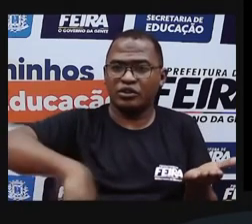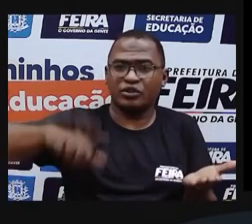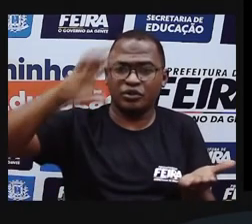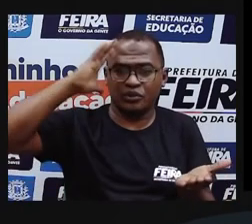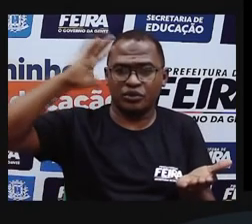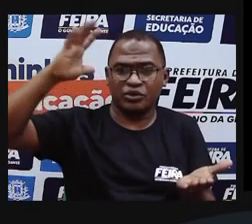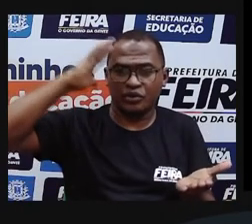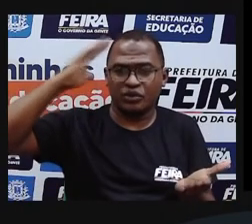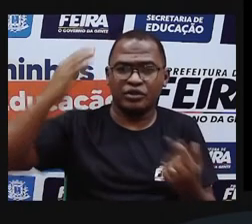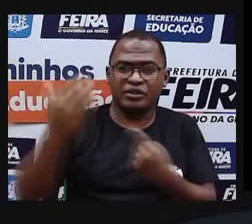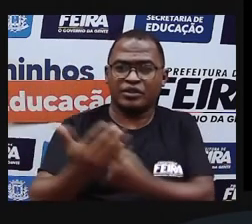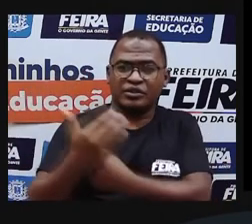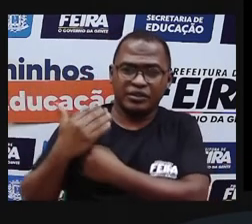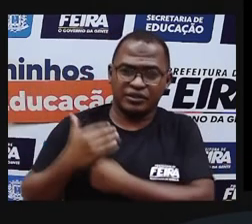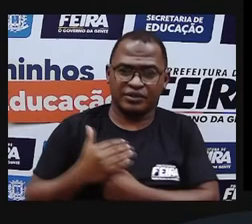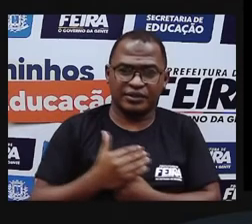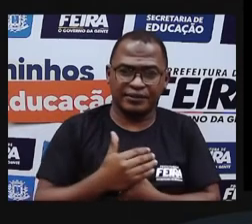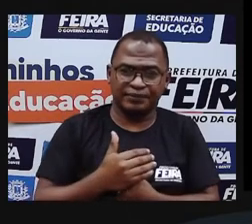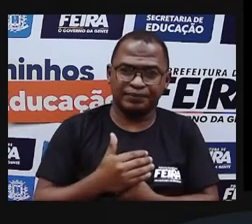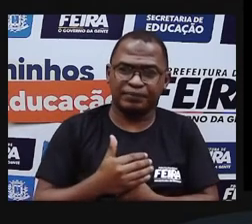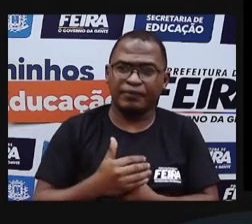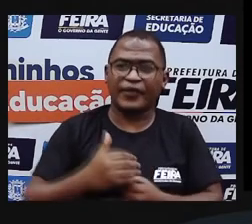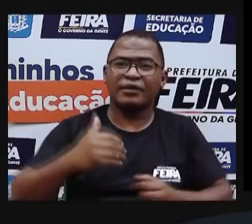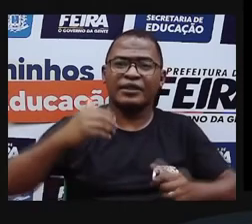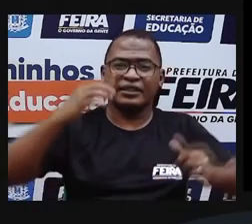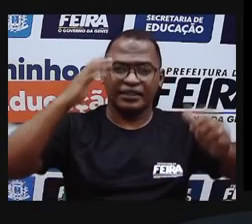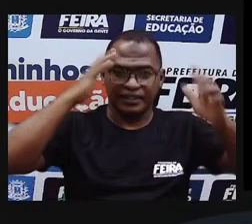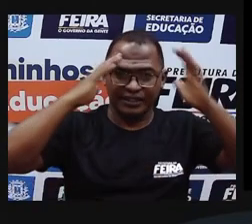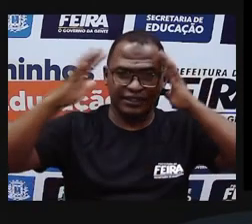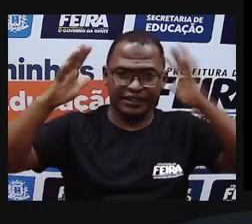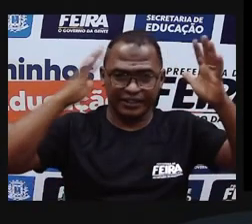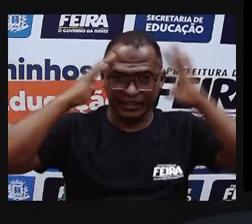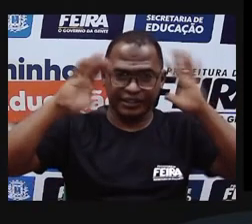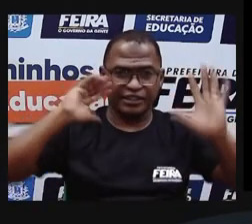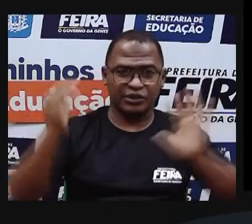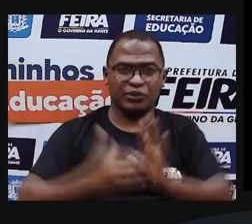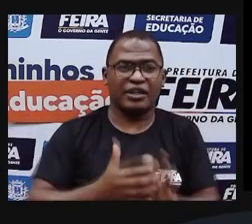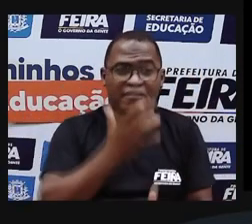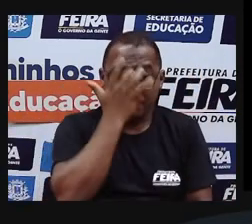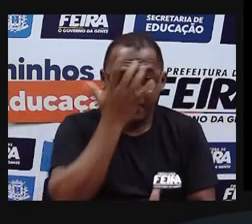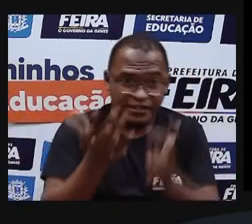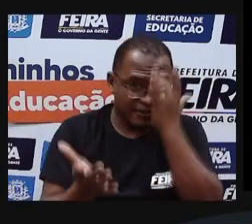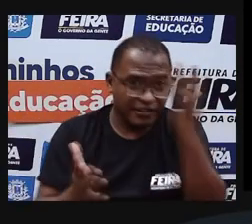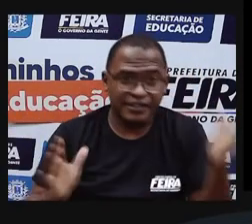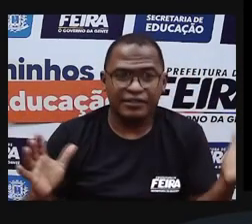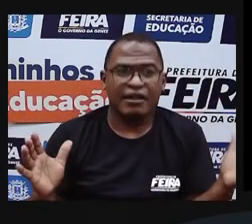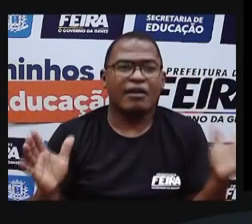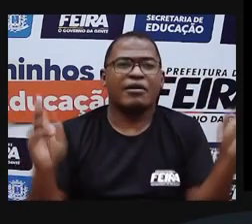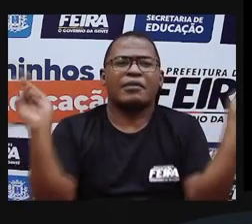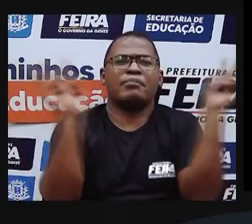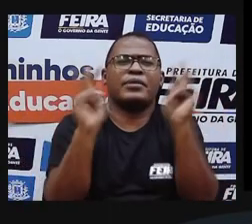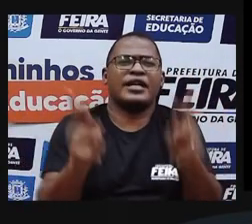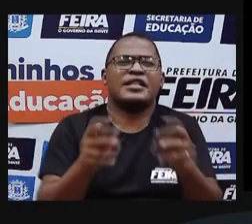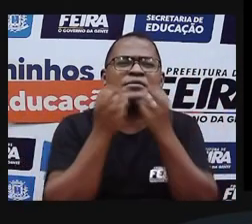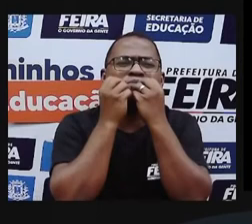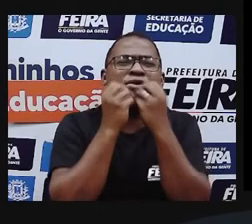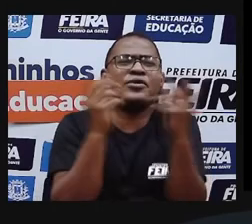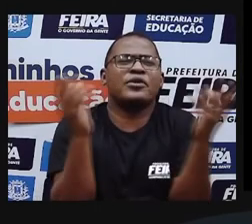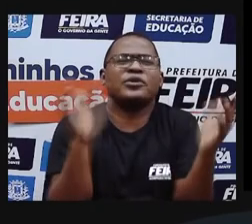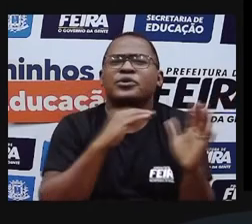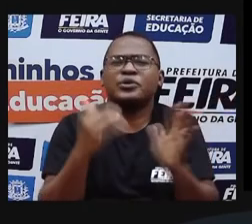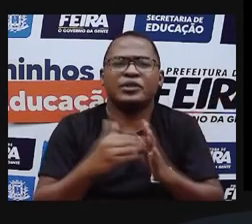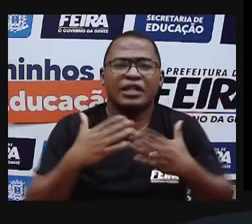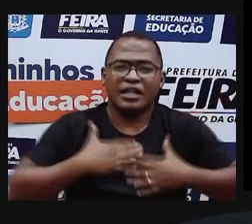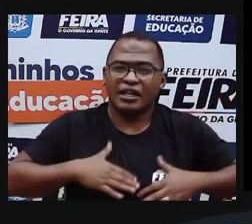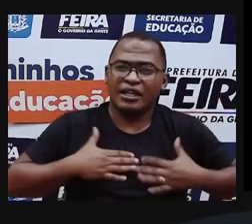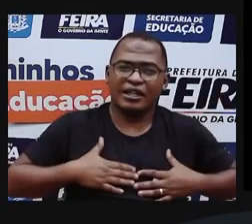Porém, nem tudo é um conto de fadas. Nem tudo acontece como nós gostaríamos que acontecesse. Infelizmente, o